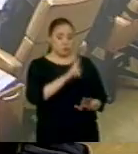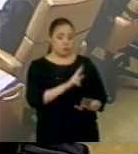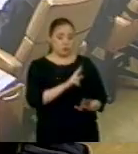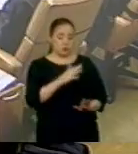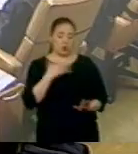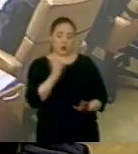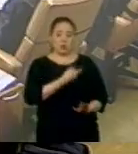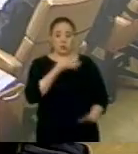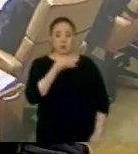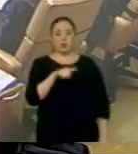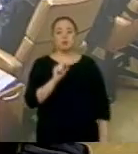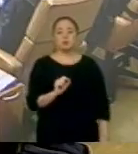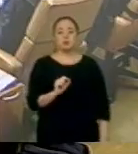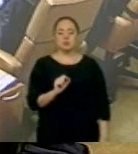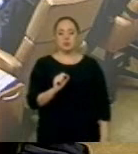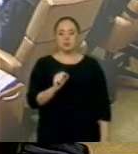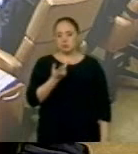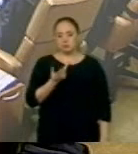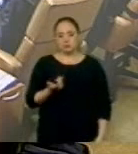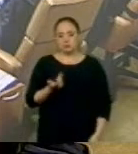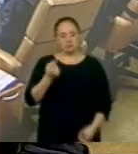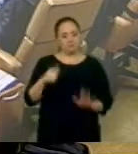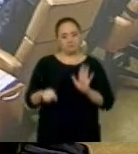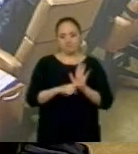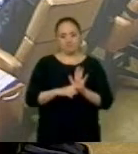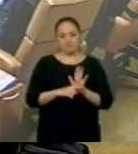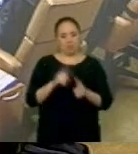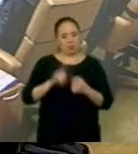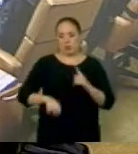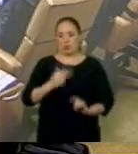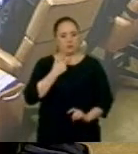nossa opinião, é desenganadamente negativa.